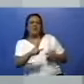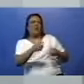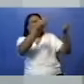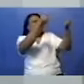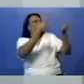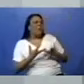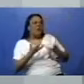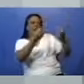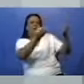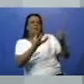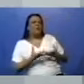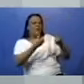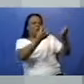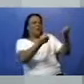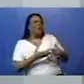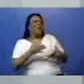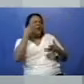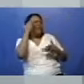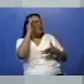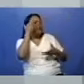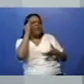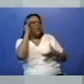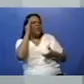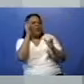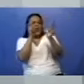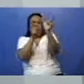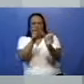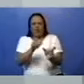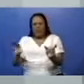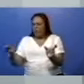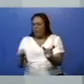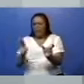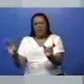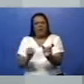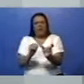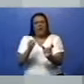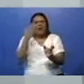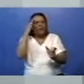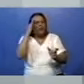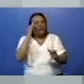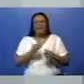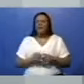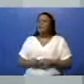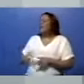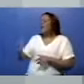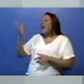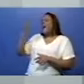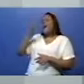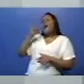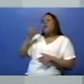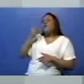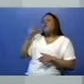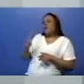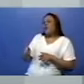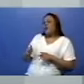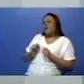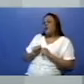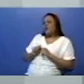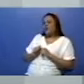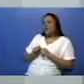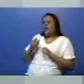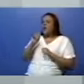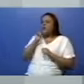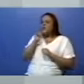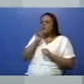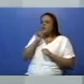eu não entendo esse negócio de sujeito e praticado. É fácil, Miguelito, se eu digo, por exemplo, esse